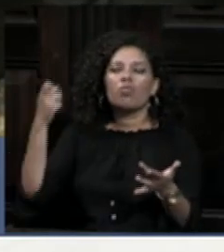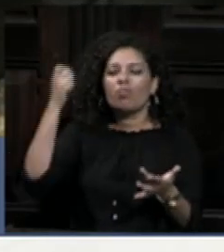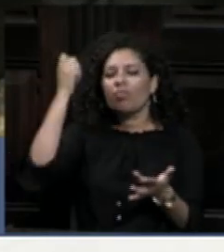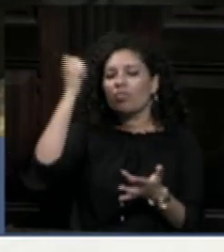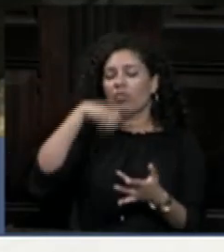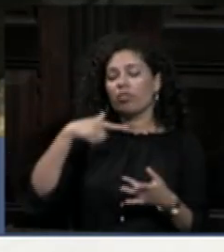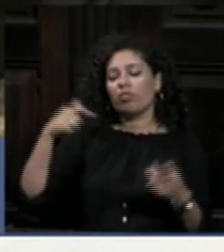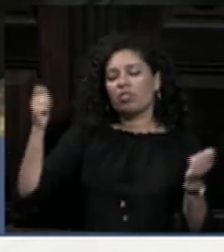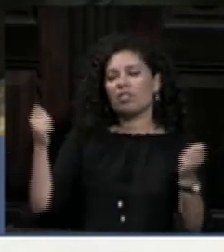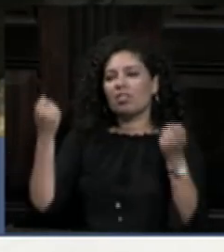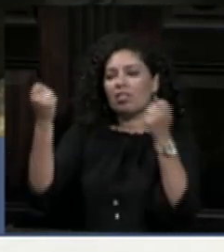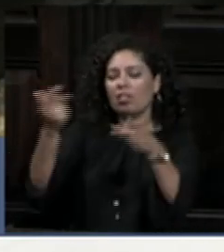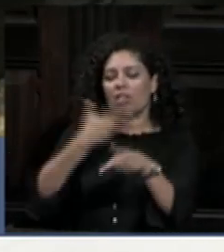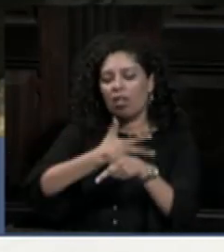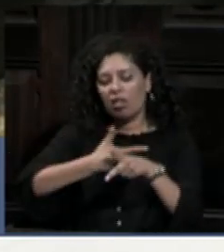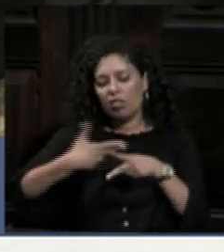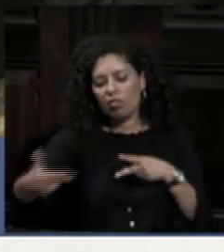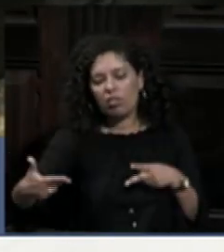vitória